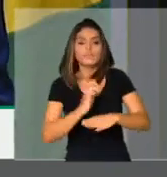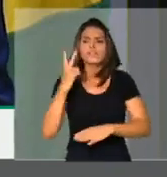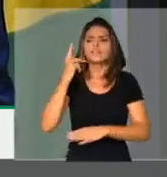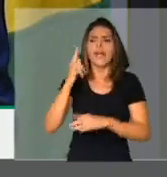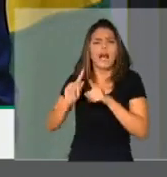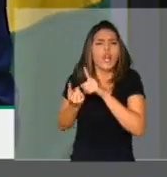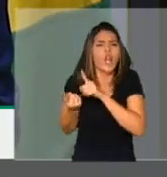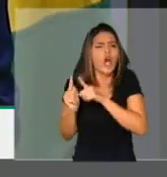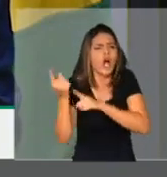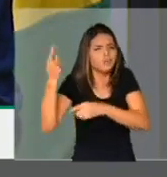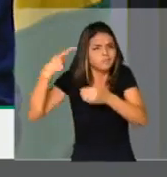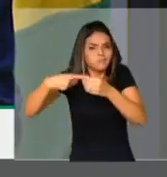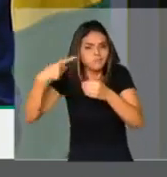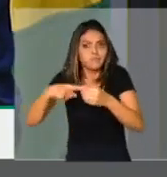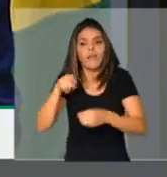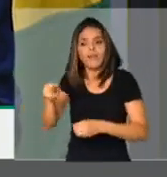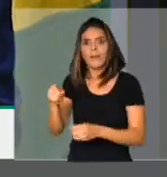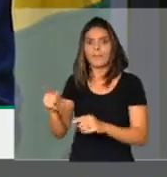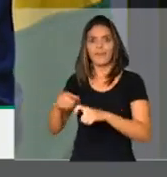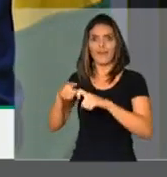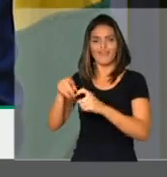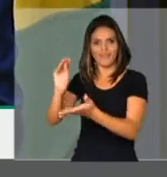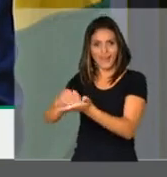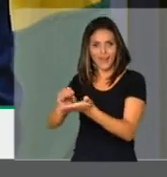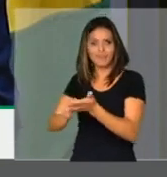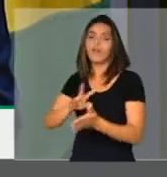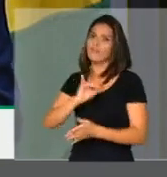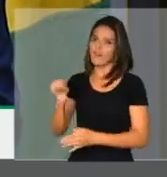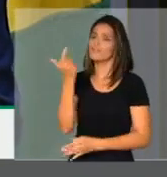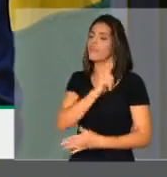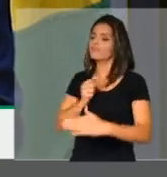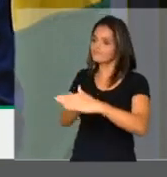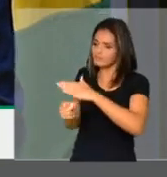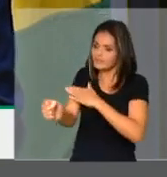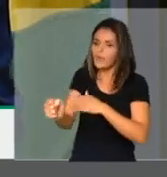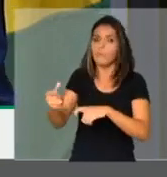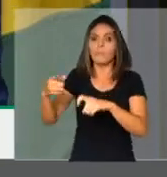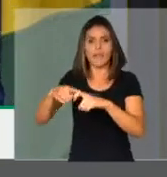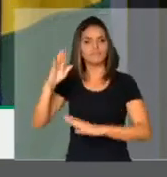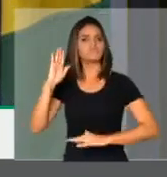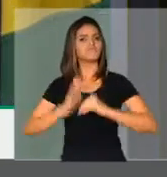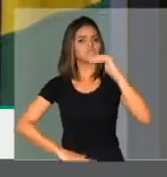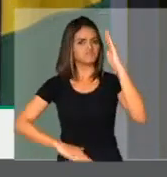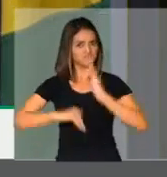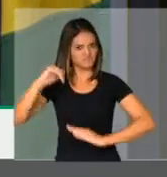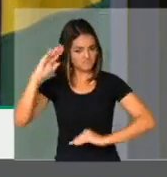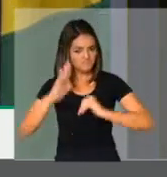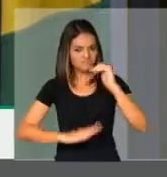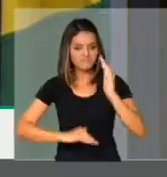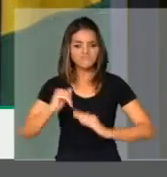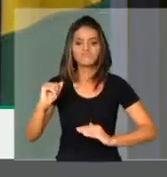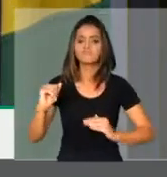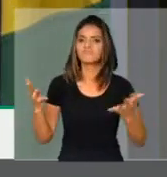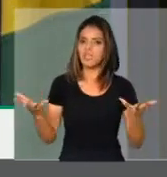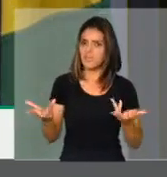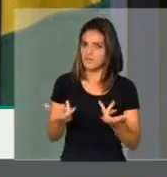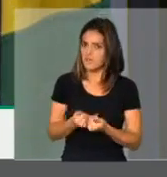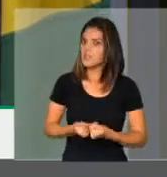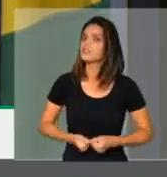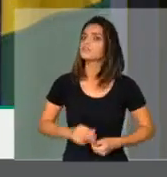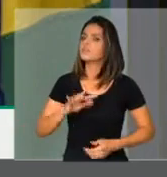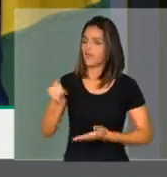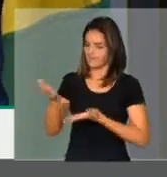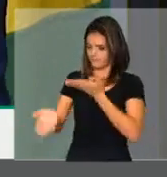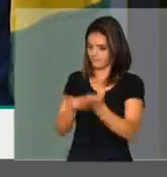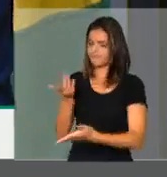atendimento de qualidade por médicos competentes e vocacionados. Então, são essas as minhas palavras e agradecemos